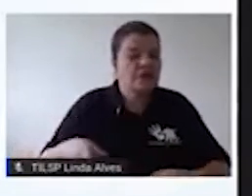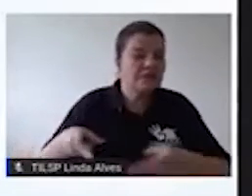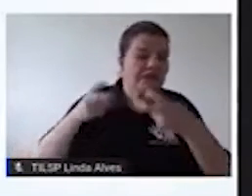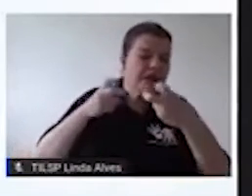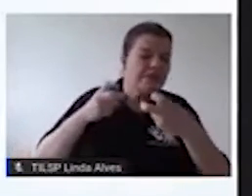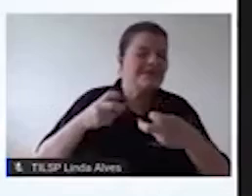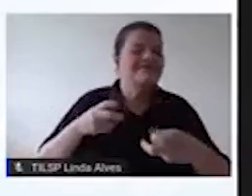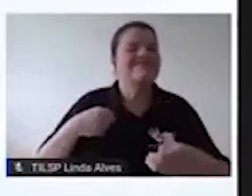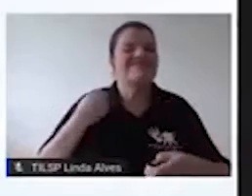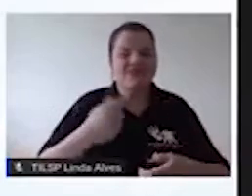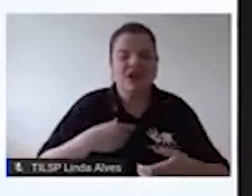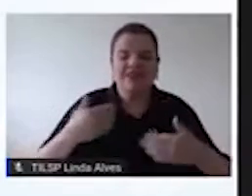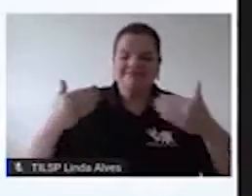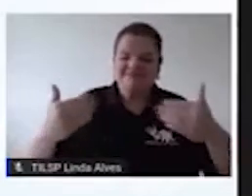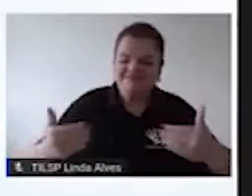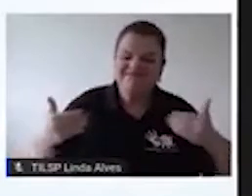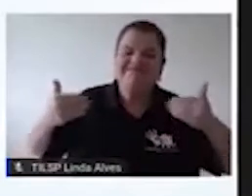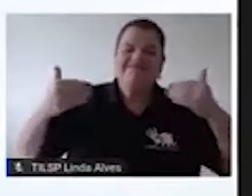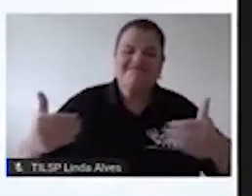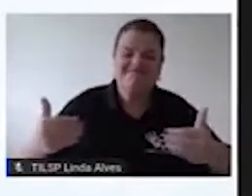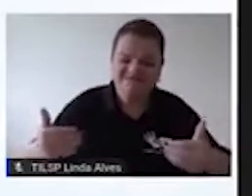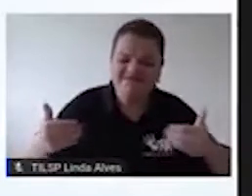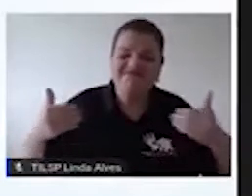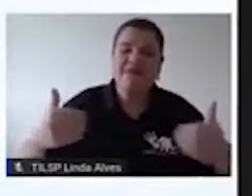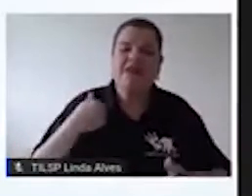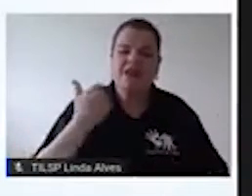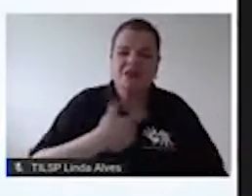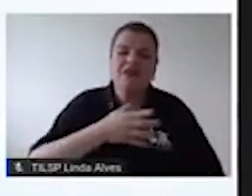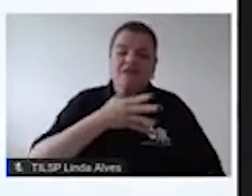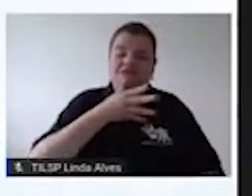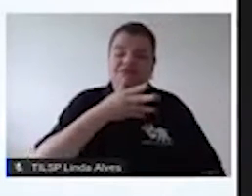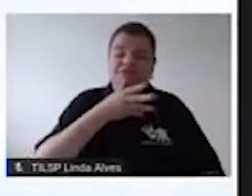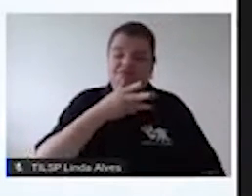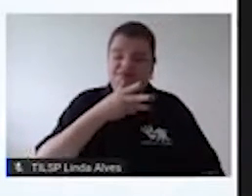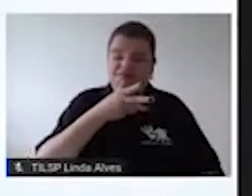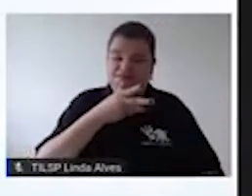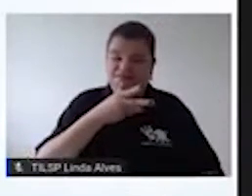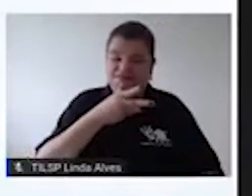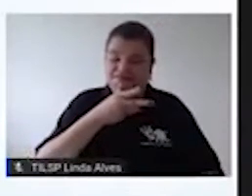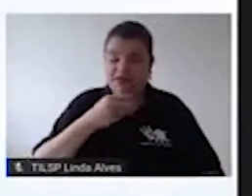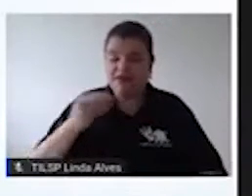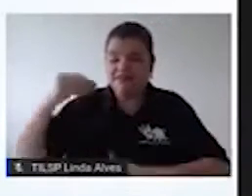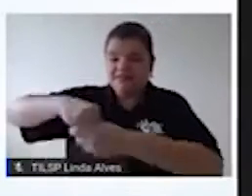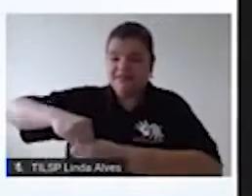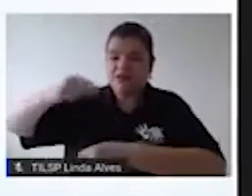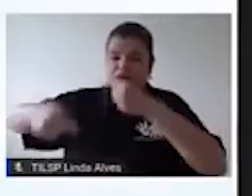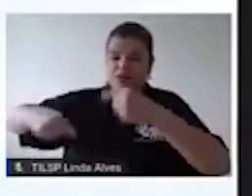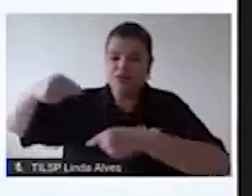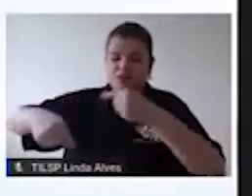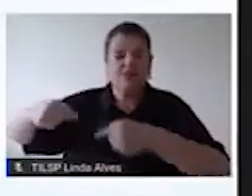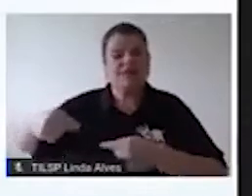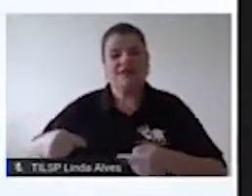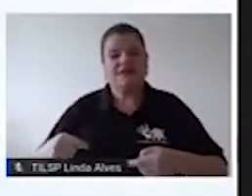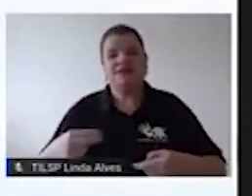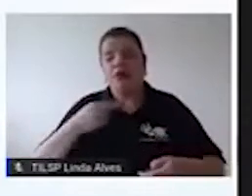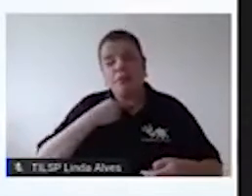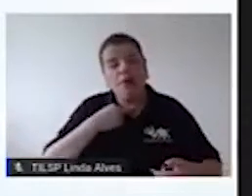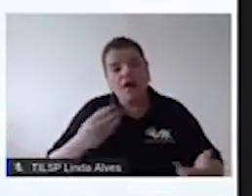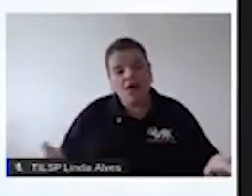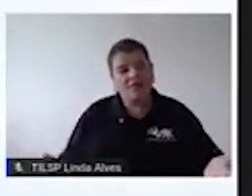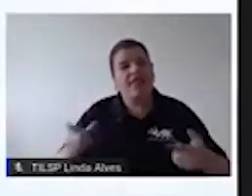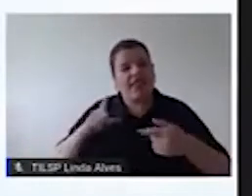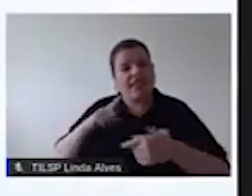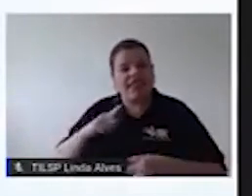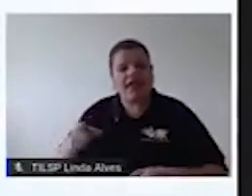gente precisa. Imagina que num espaço como esse é onde não deveria acontecer, né? Porque é